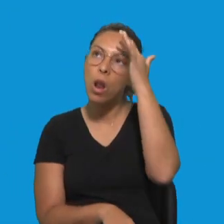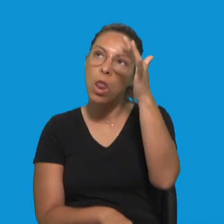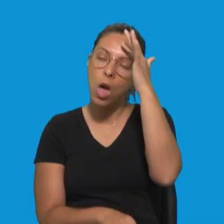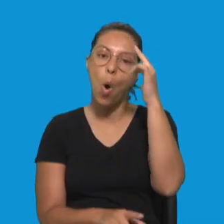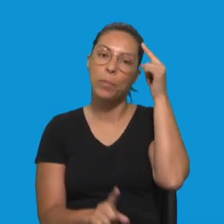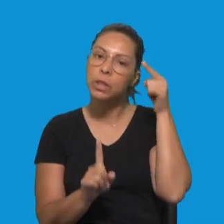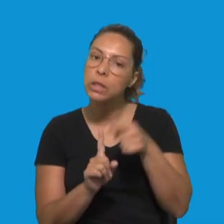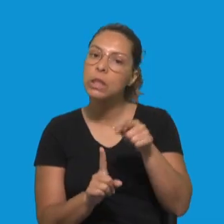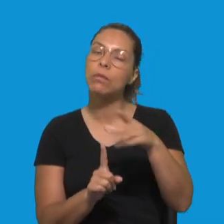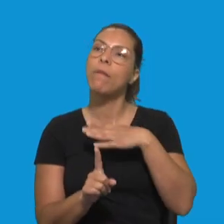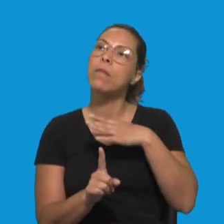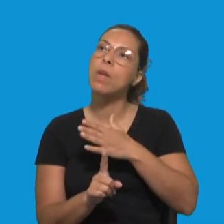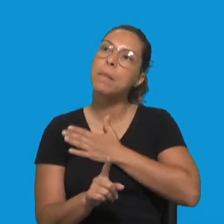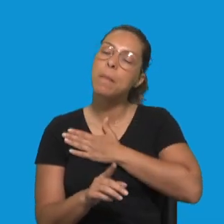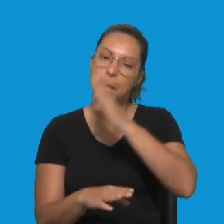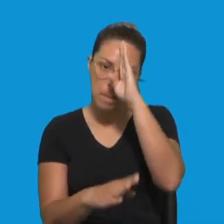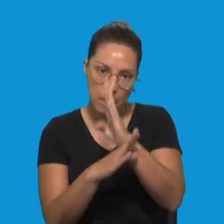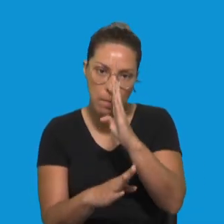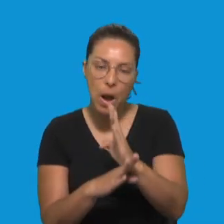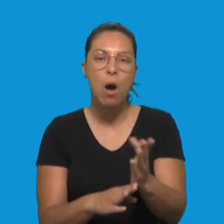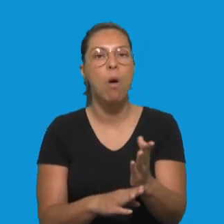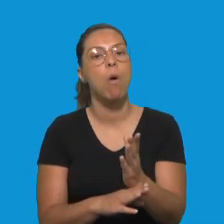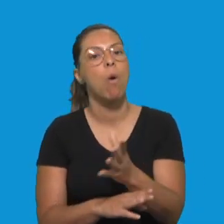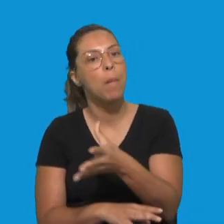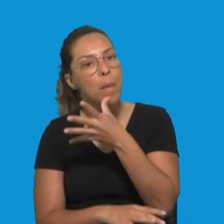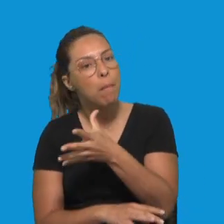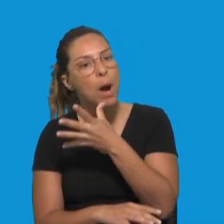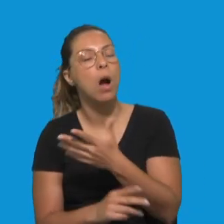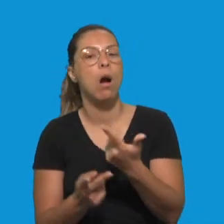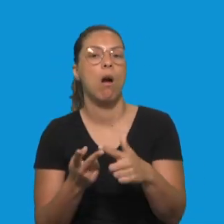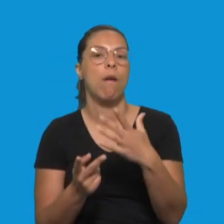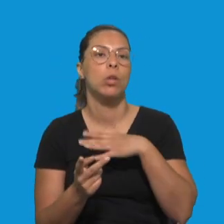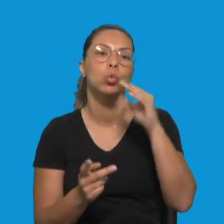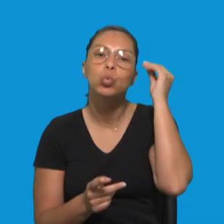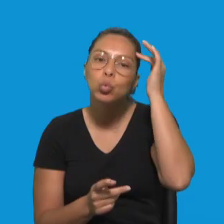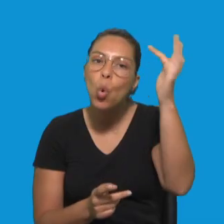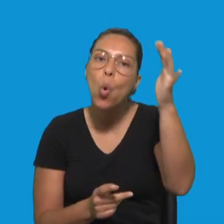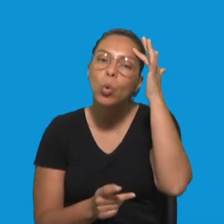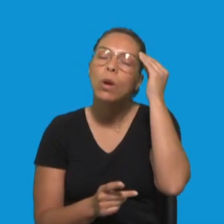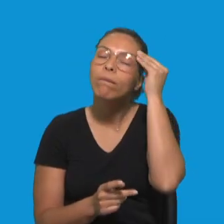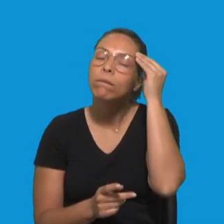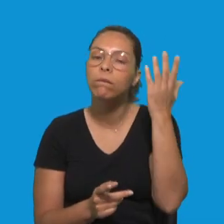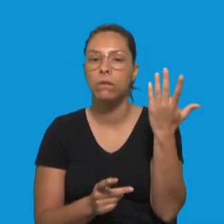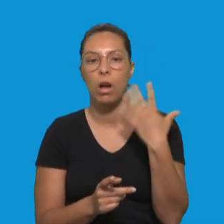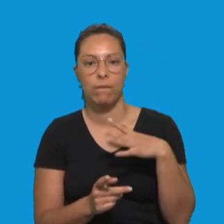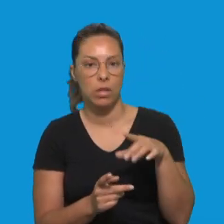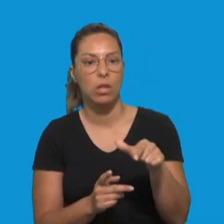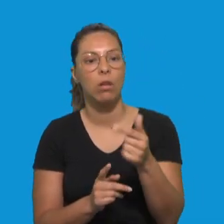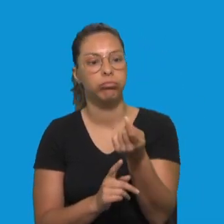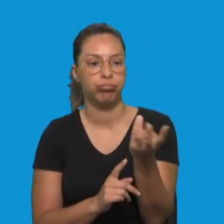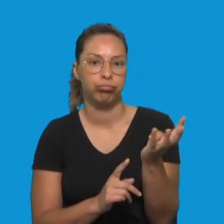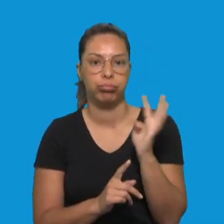suas ambições, os seus desejos, os seus sonhos, são inúmeros os episódios a focarem